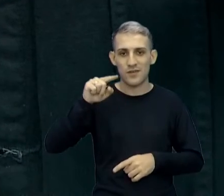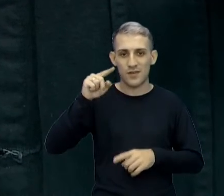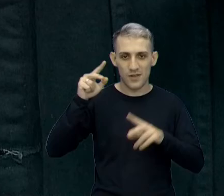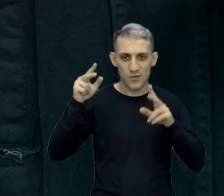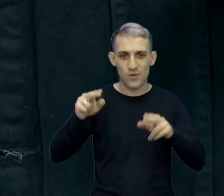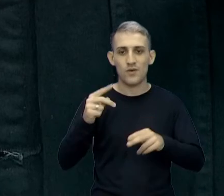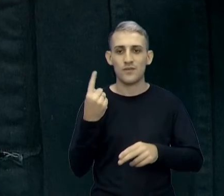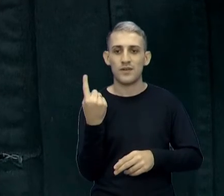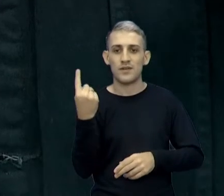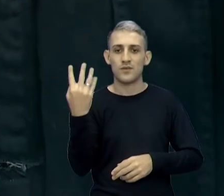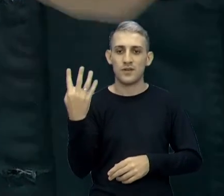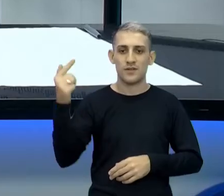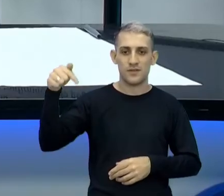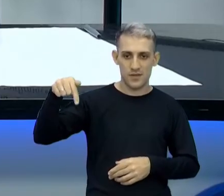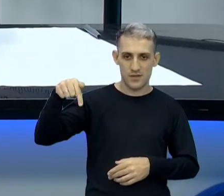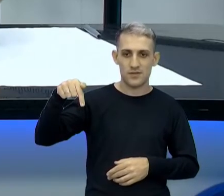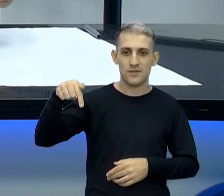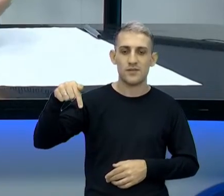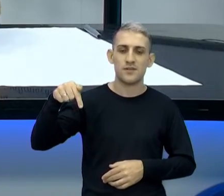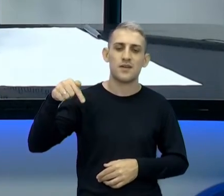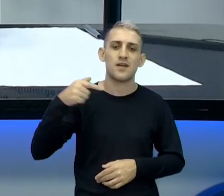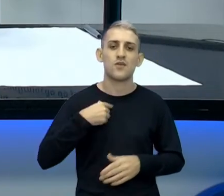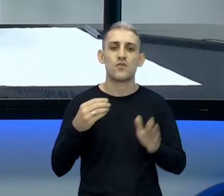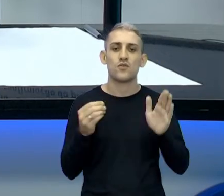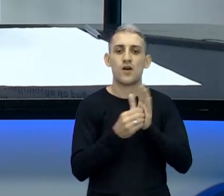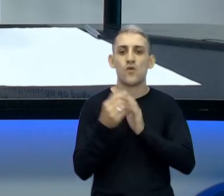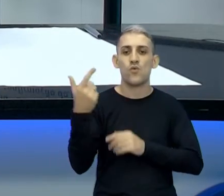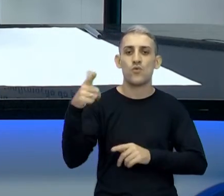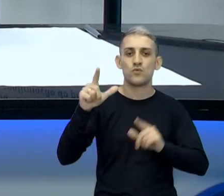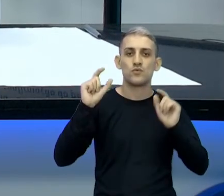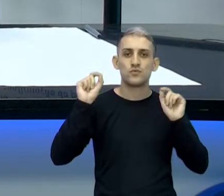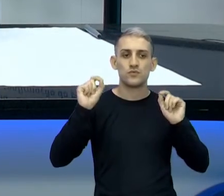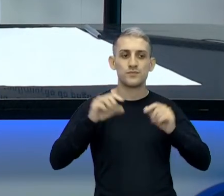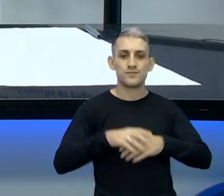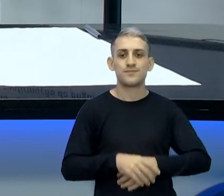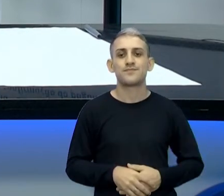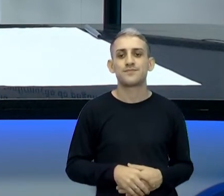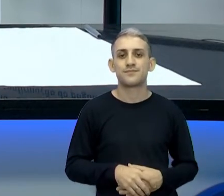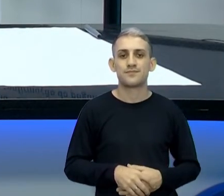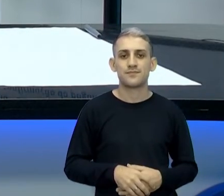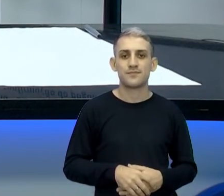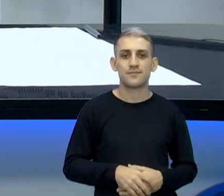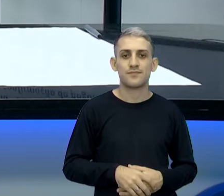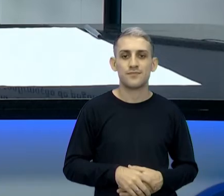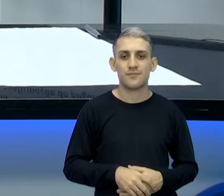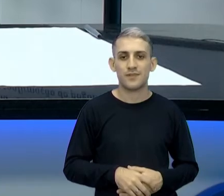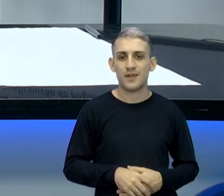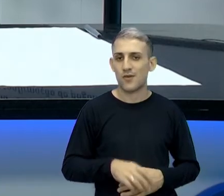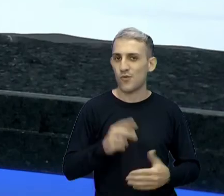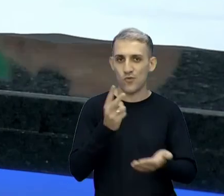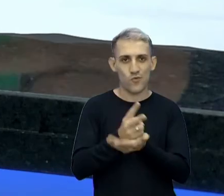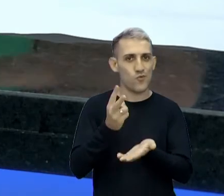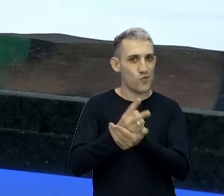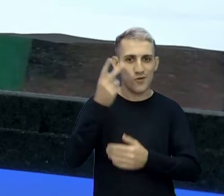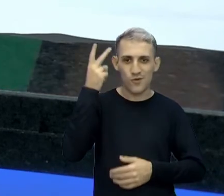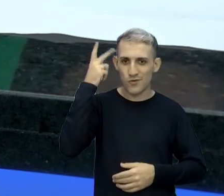igual 147. Aí eu coloco aqui do ladinho, aqui, ó. Tá? E aí segue o baile,